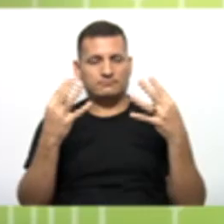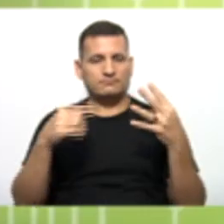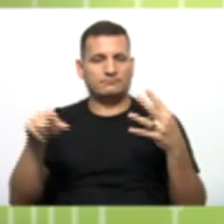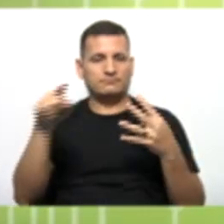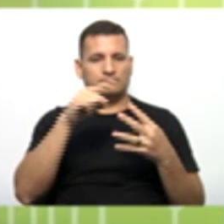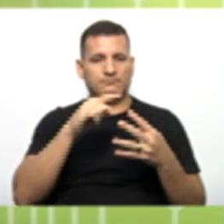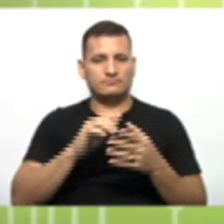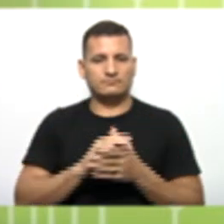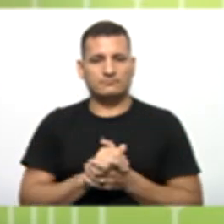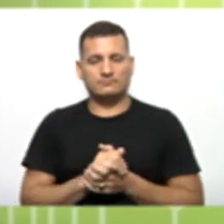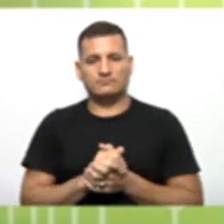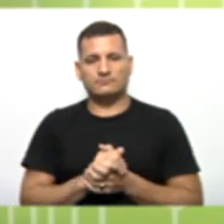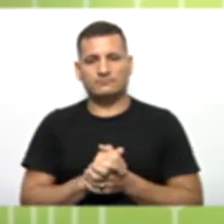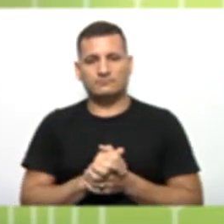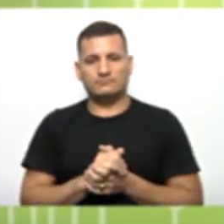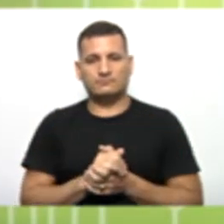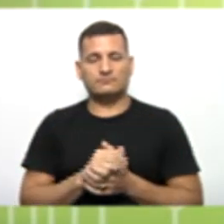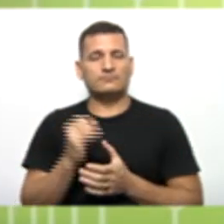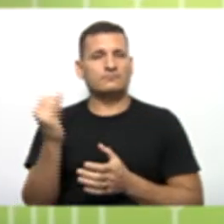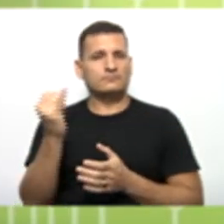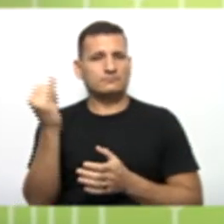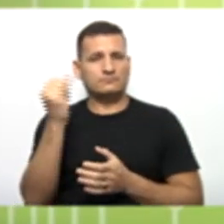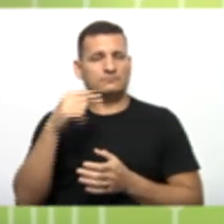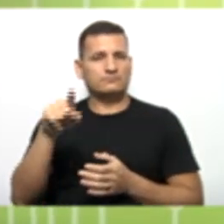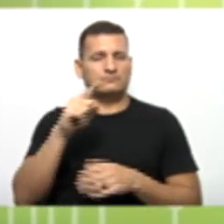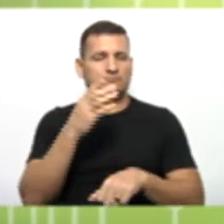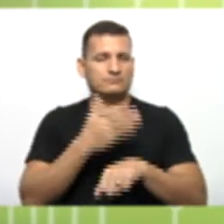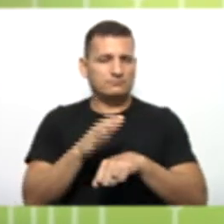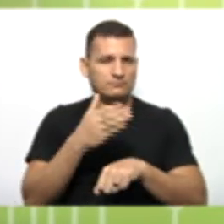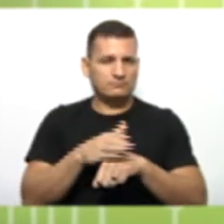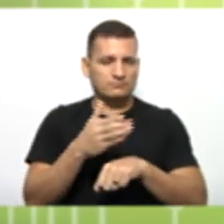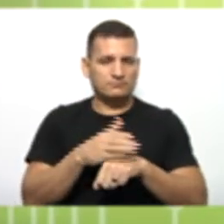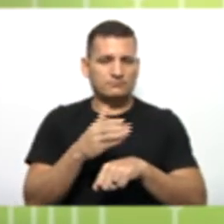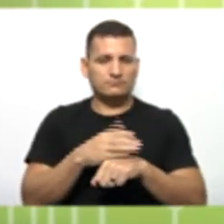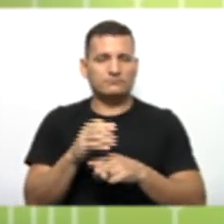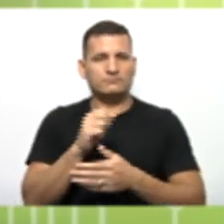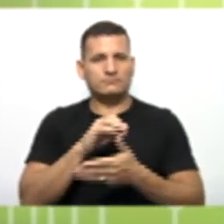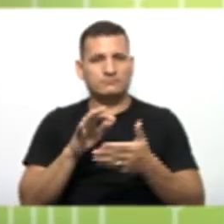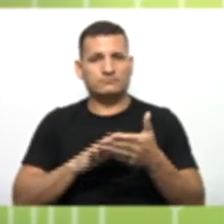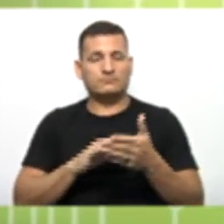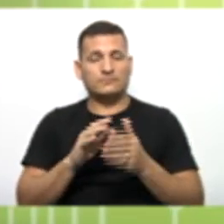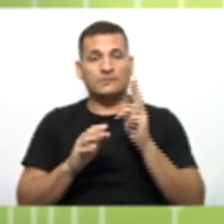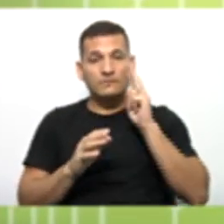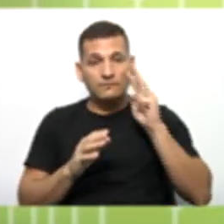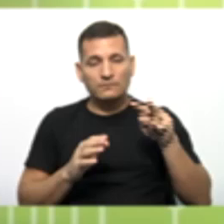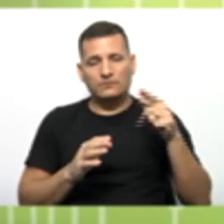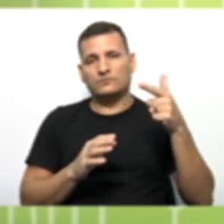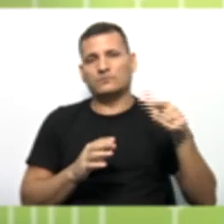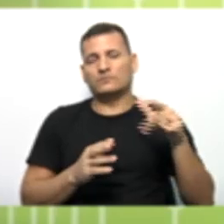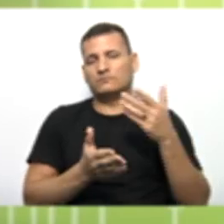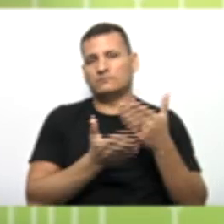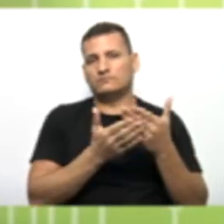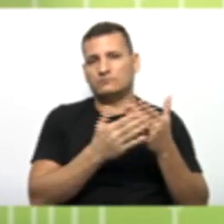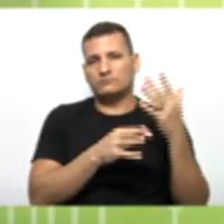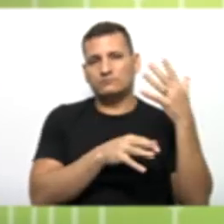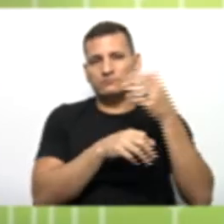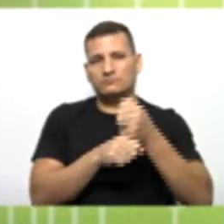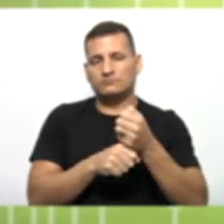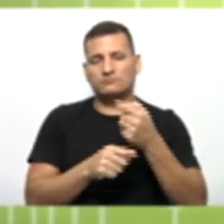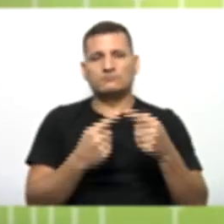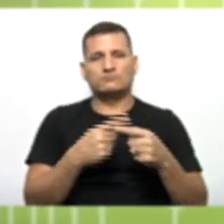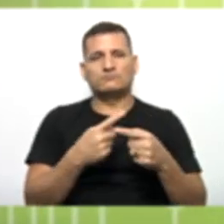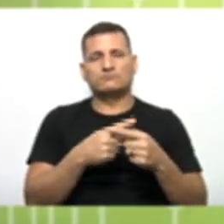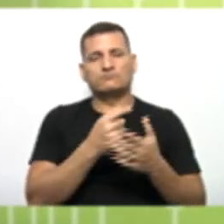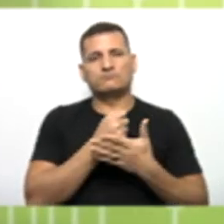ó, é muito importante vocês exercitarem, rever esses materiais, porque vai auxiliar vocês